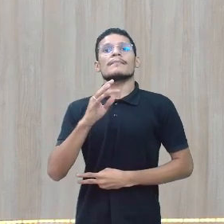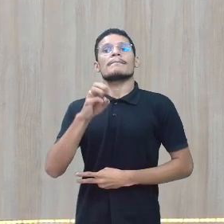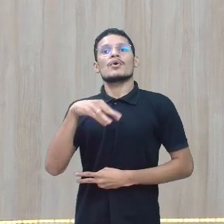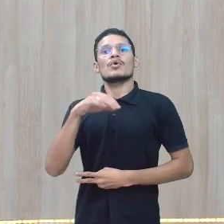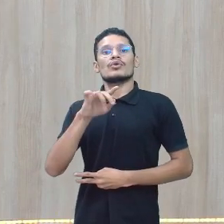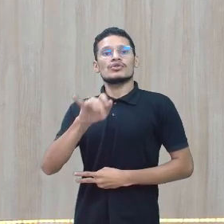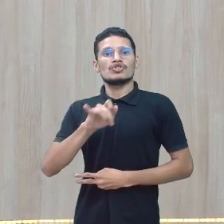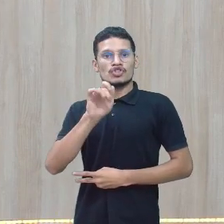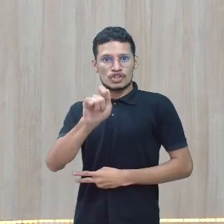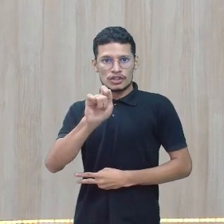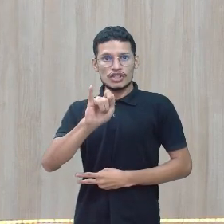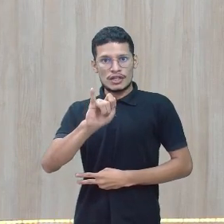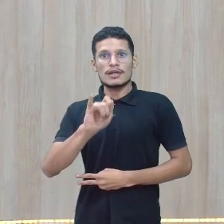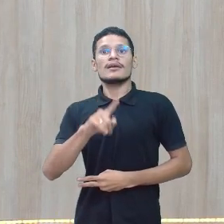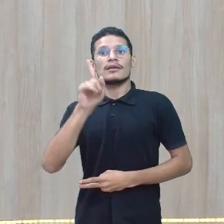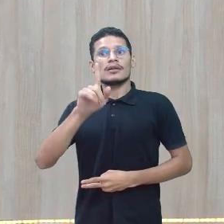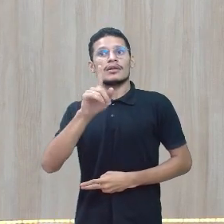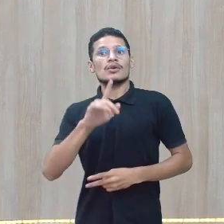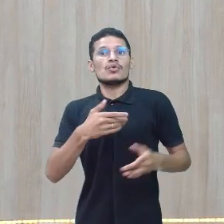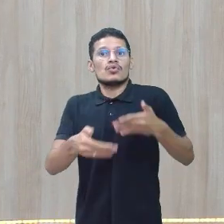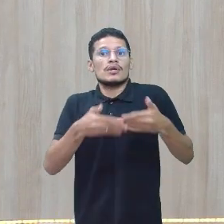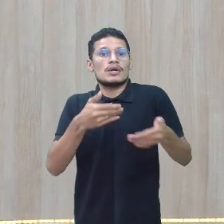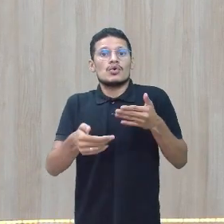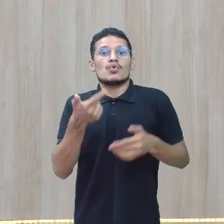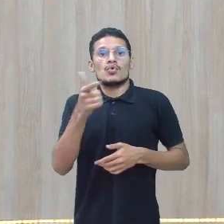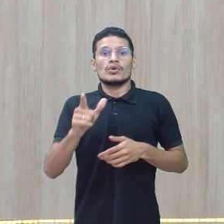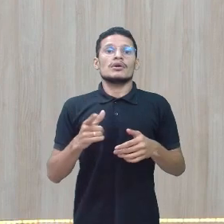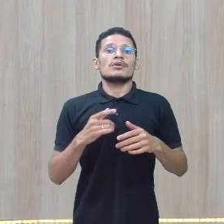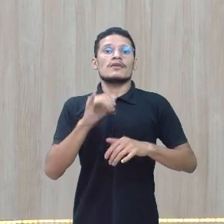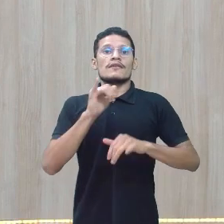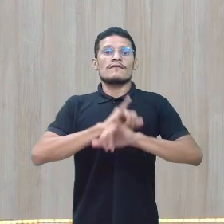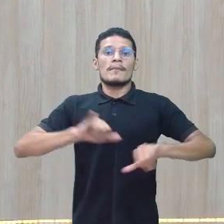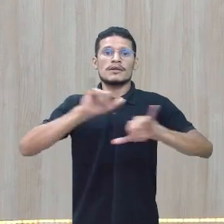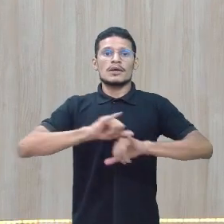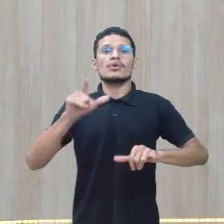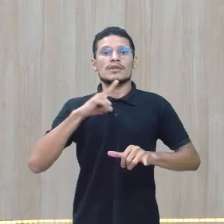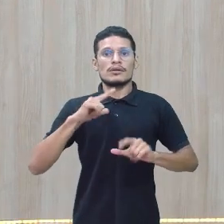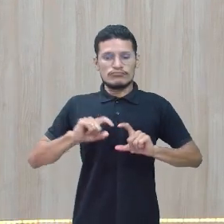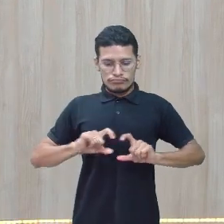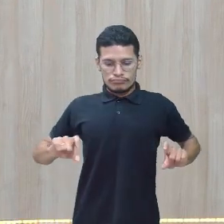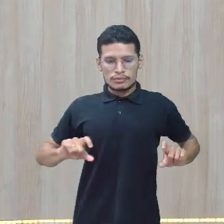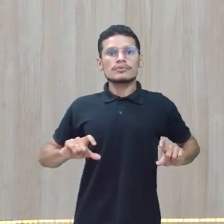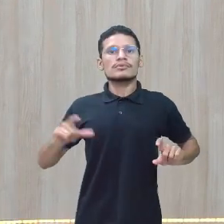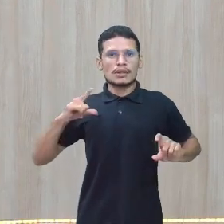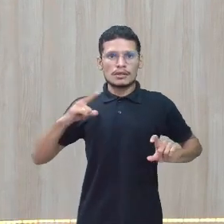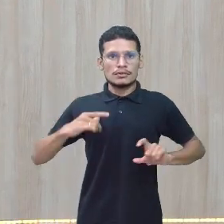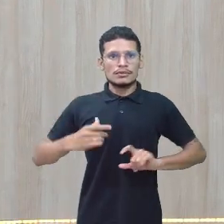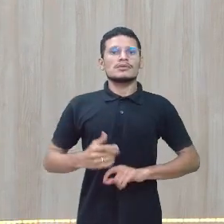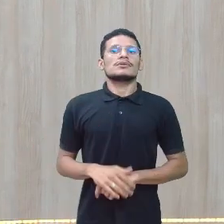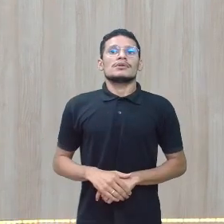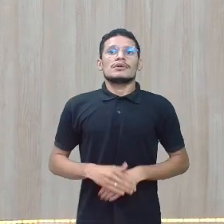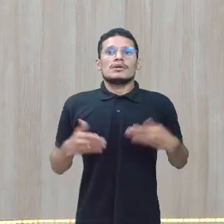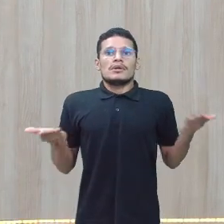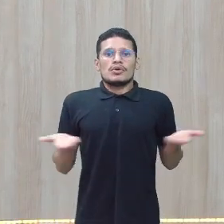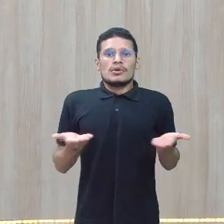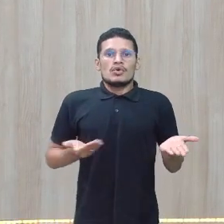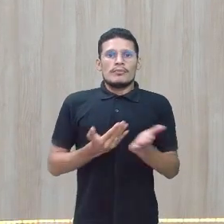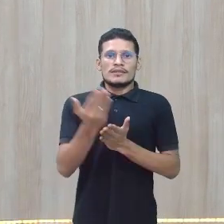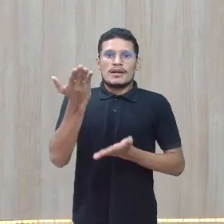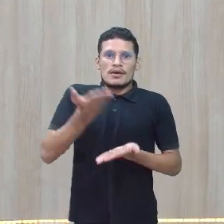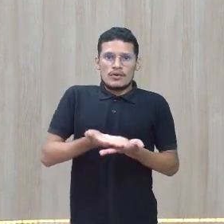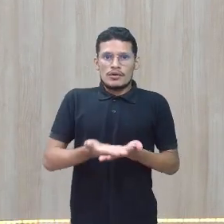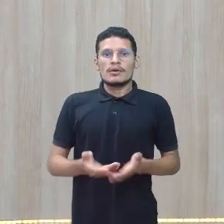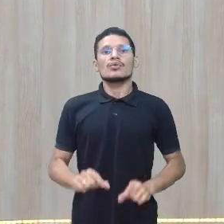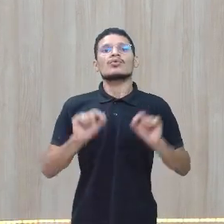outra informação externa, ele vai estar referenciado embaixo, né, no rodapé da imagem. Então, vamos começar a nossa aula de hoje. A gente vai fazer